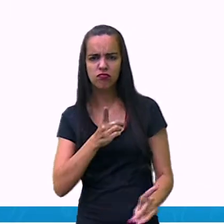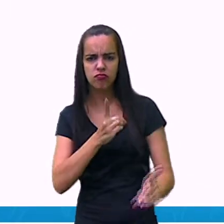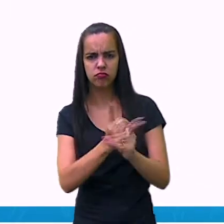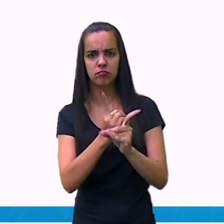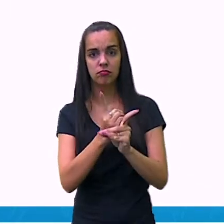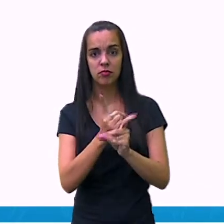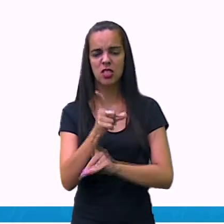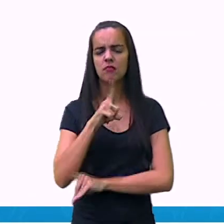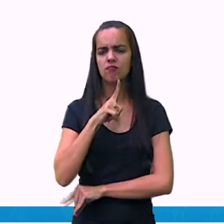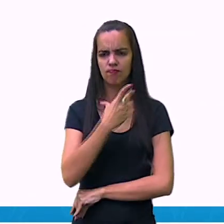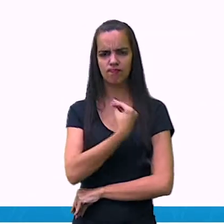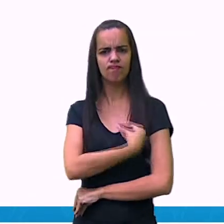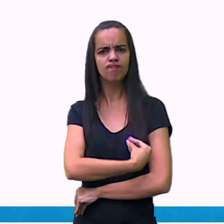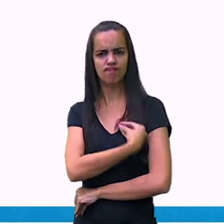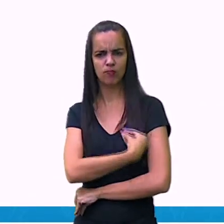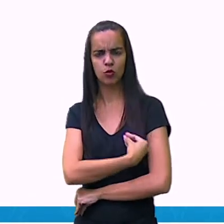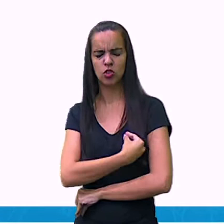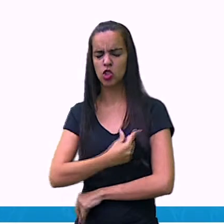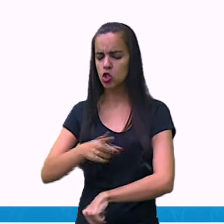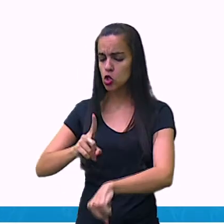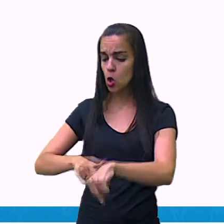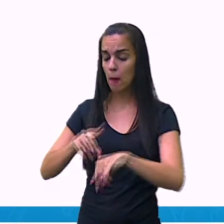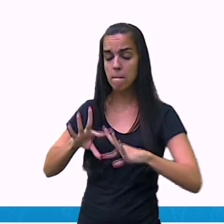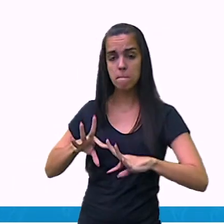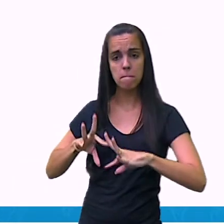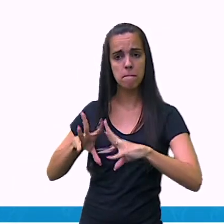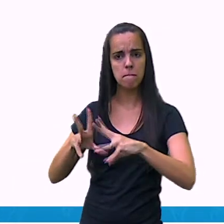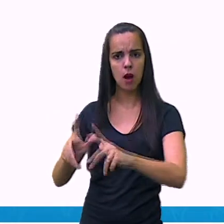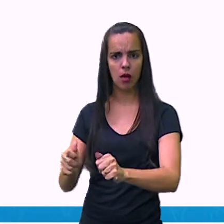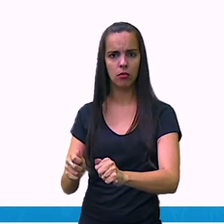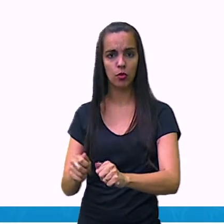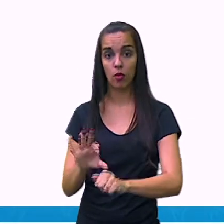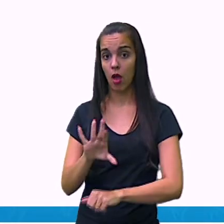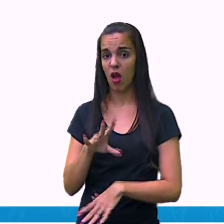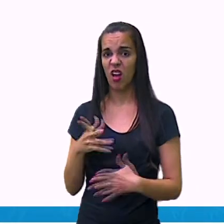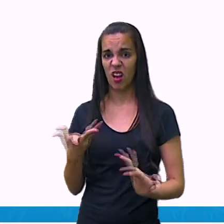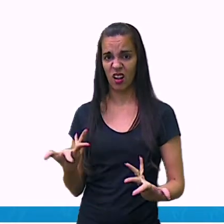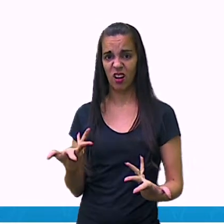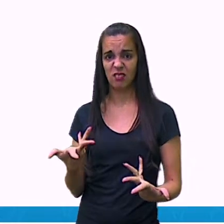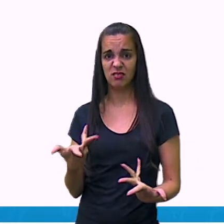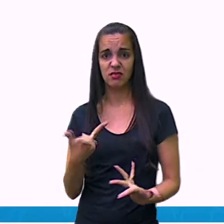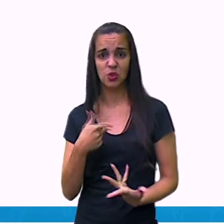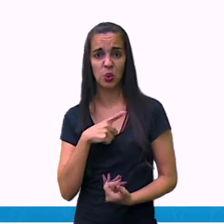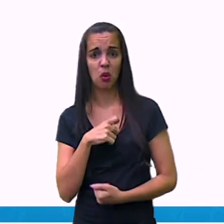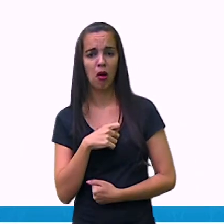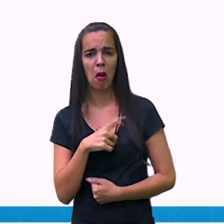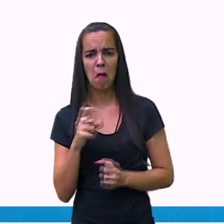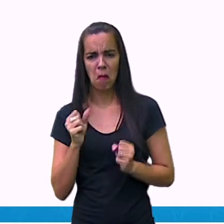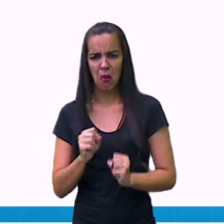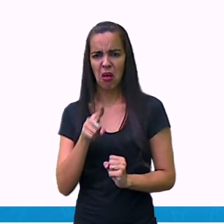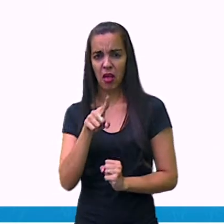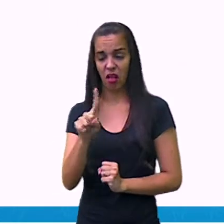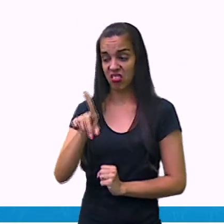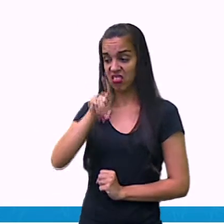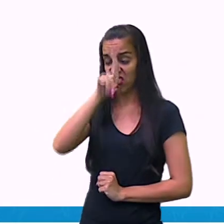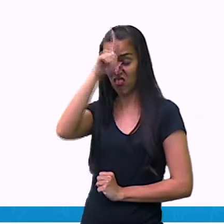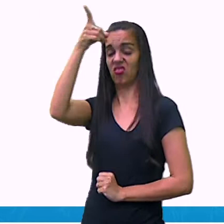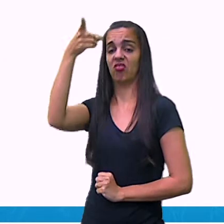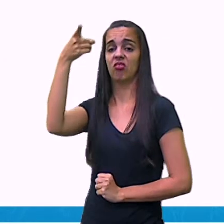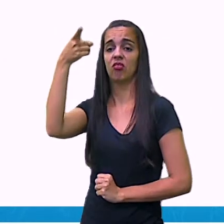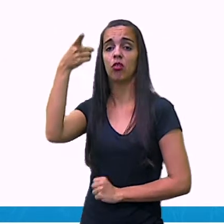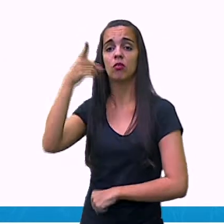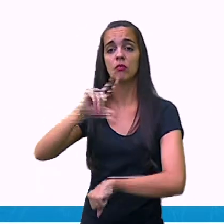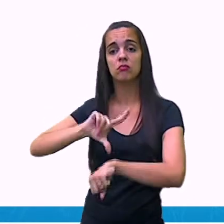encontra. Existe hora para tudo. Lógico, só pode ser ele, o